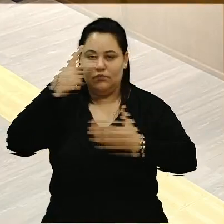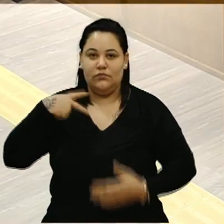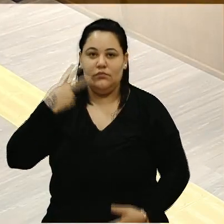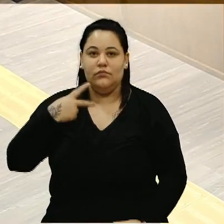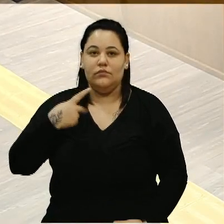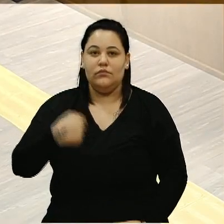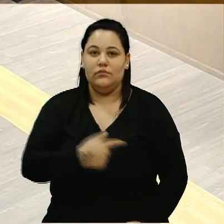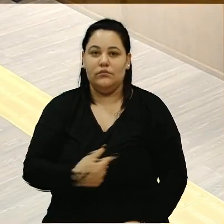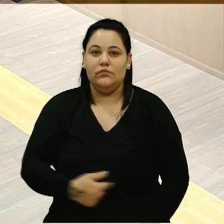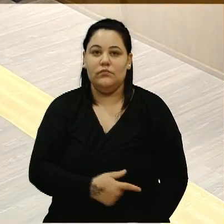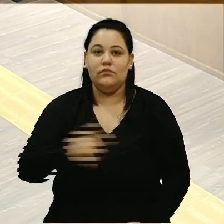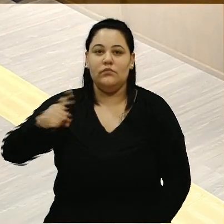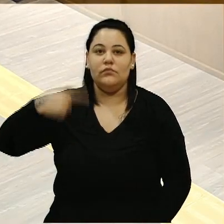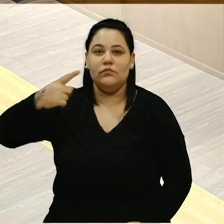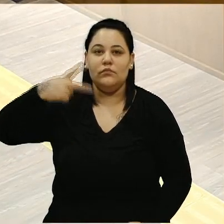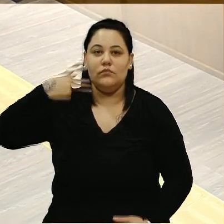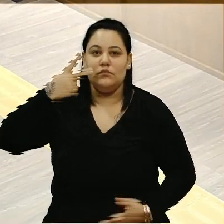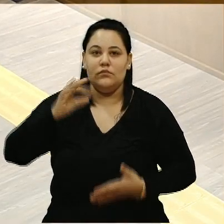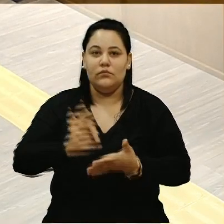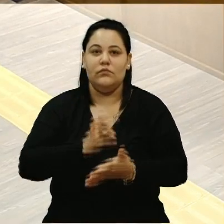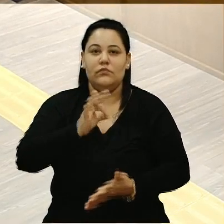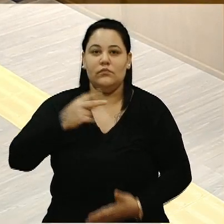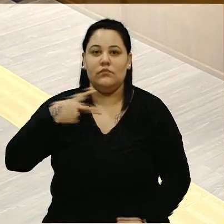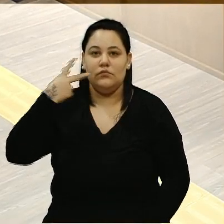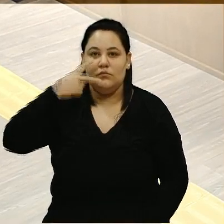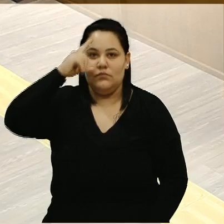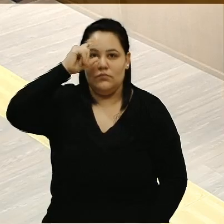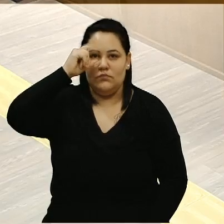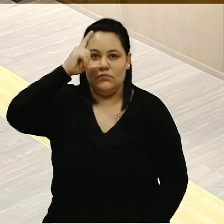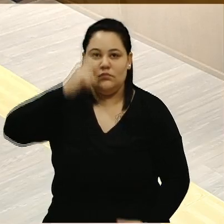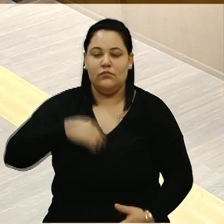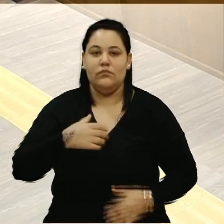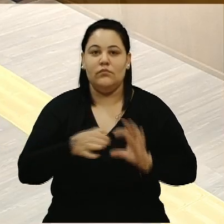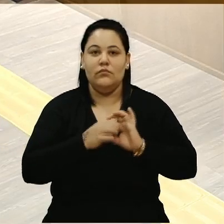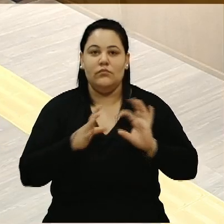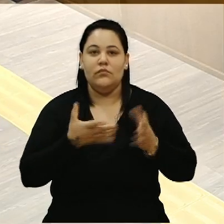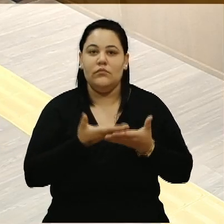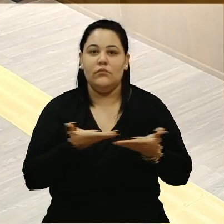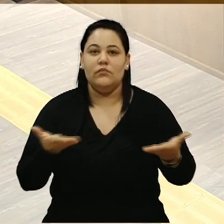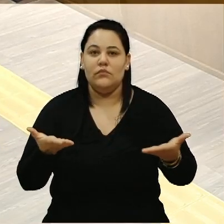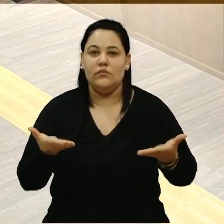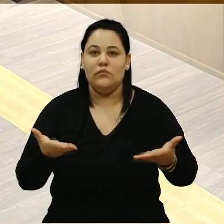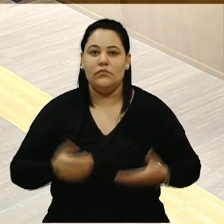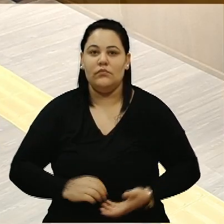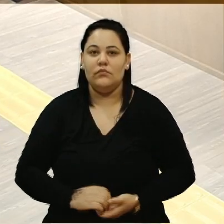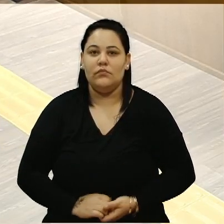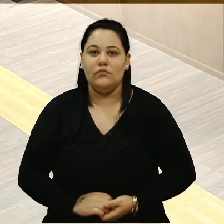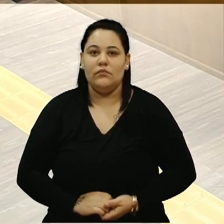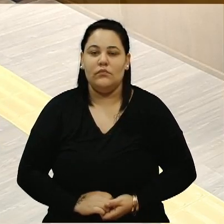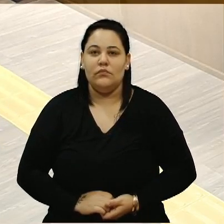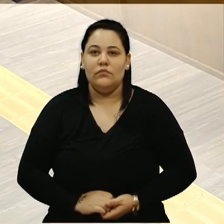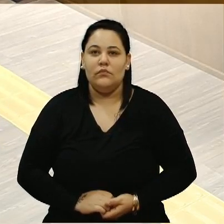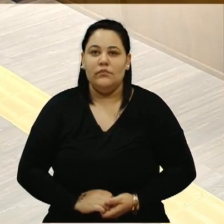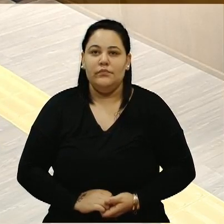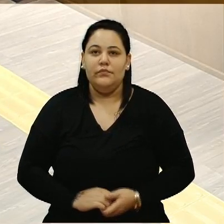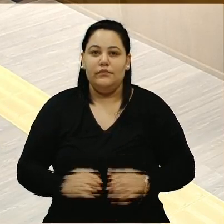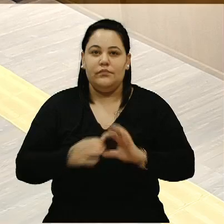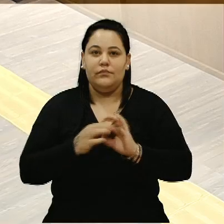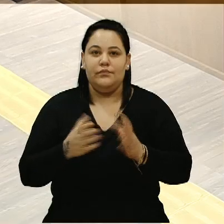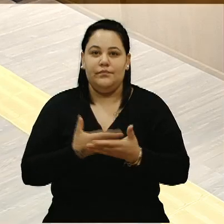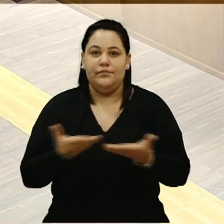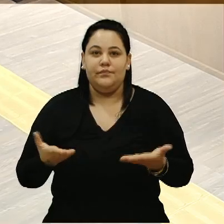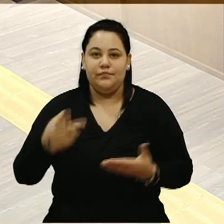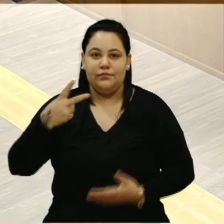Próximo vereador inscrito no grande expediente, vereador Scalco. Eu cedo o meu espaço, vereador Fantinel. Por cedência de espaço, o